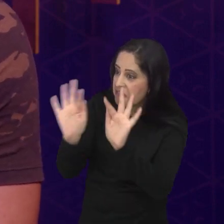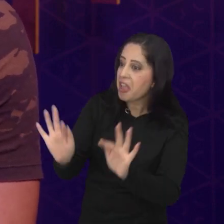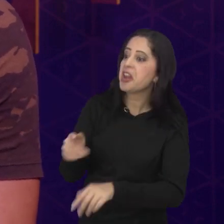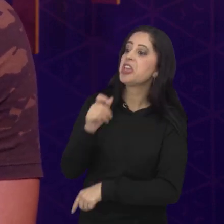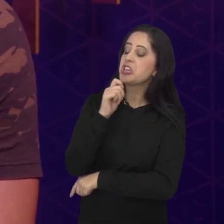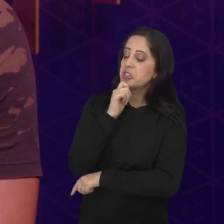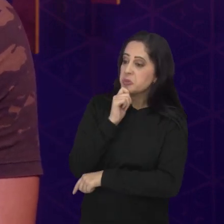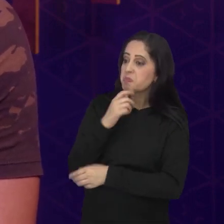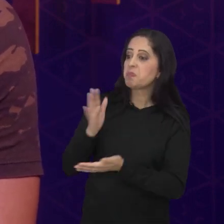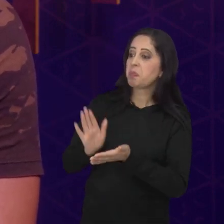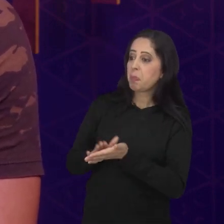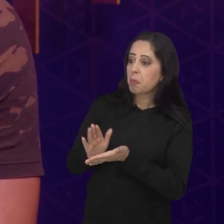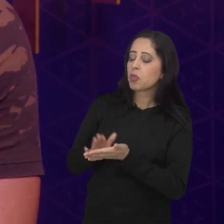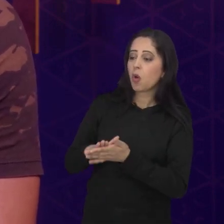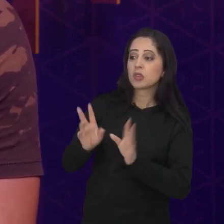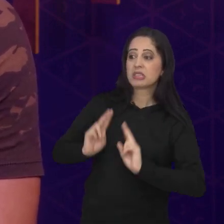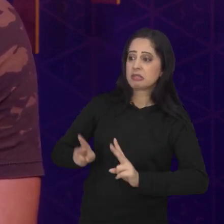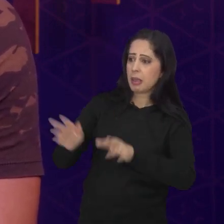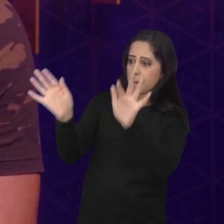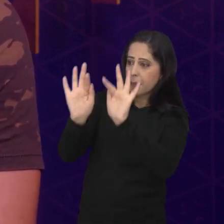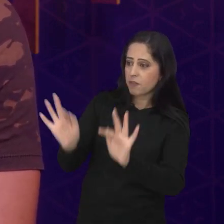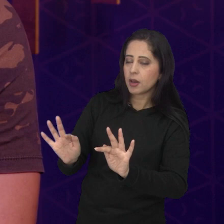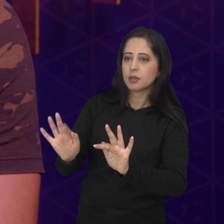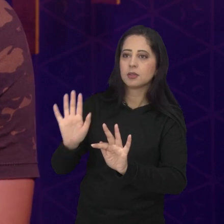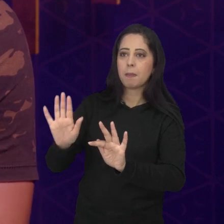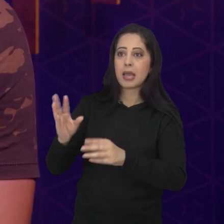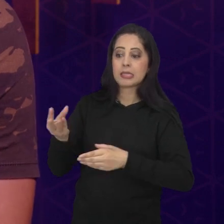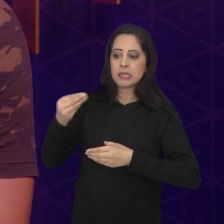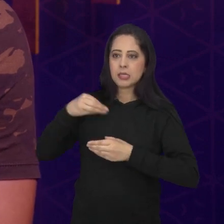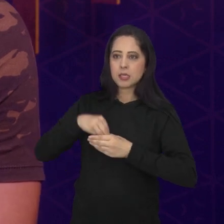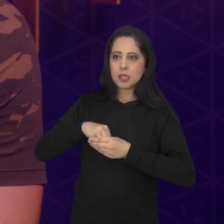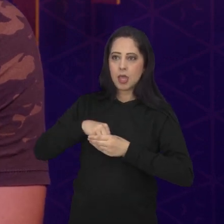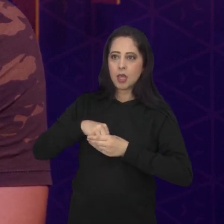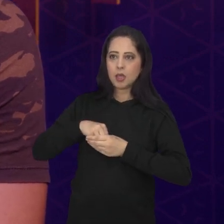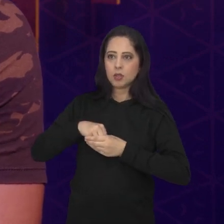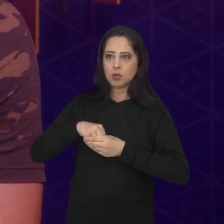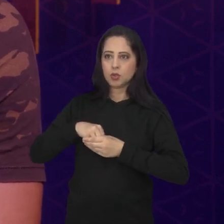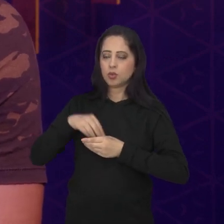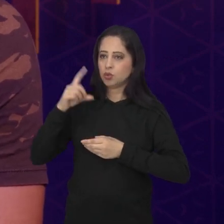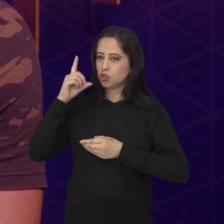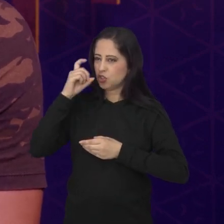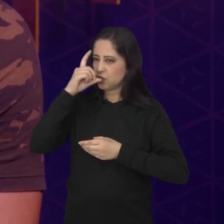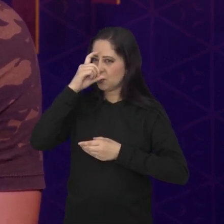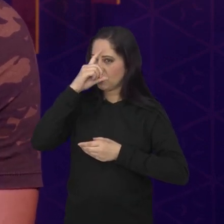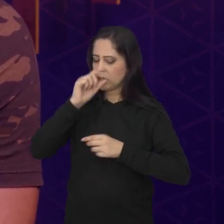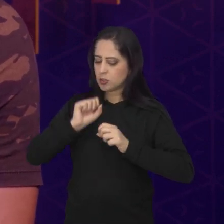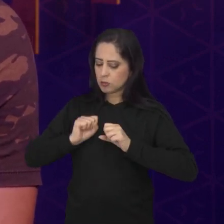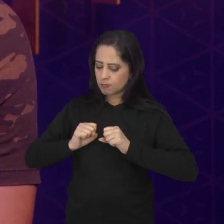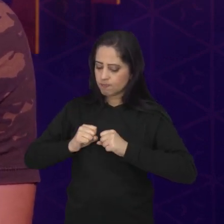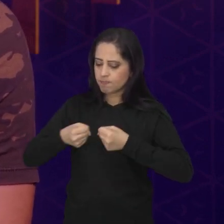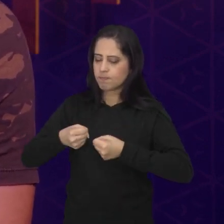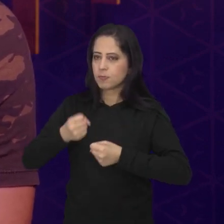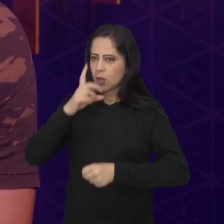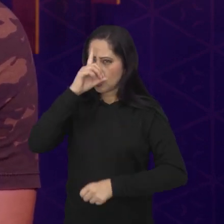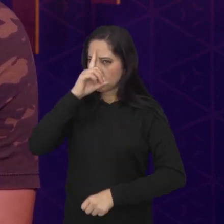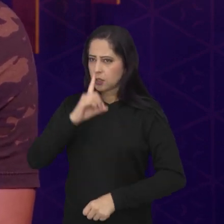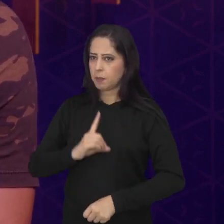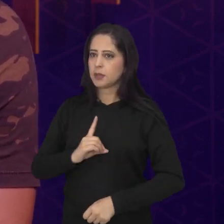tal, que ela não tá passando por questões psicológicas difíceis, enfrentando